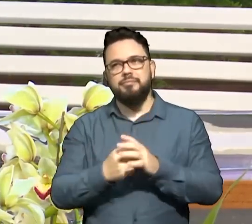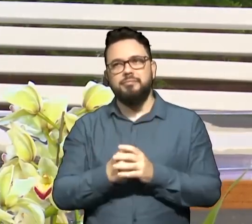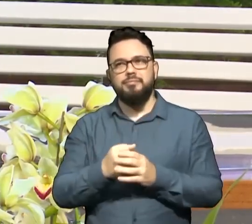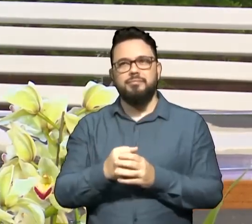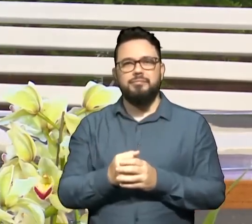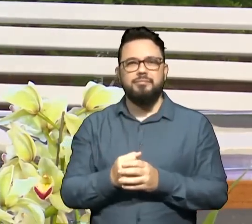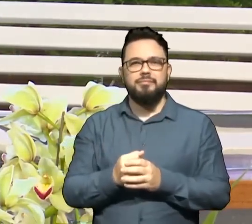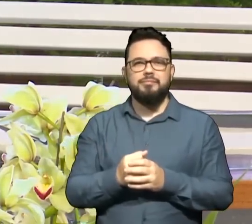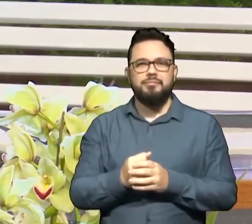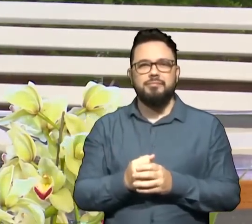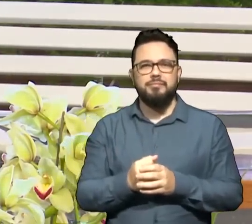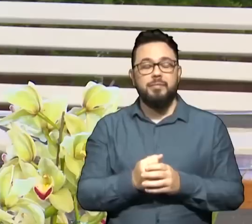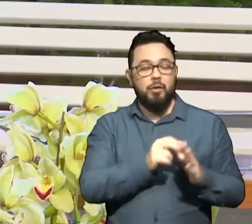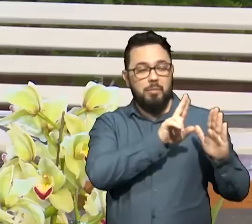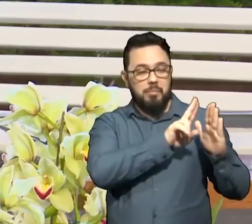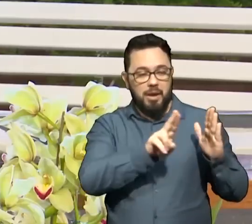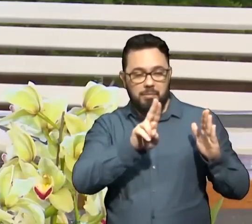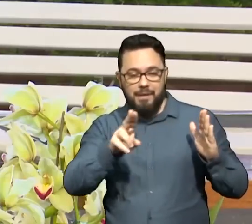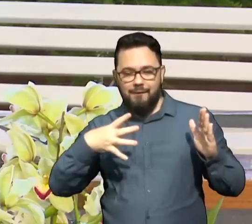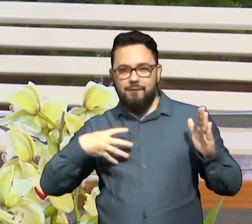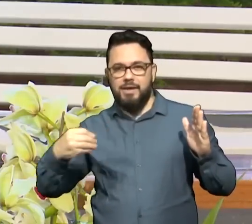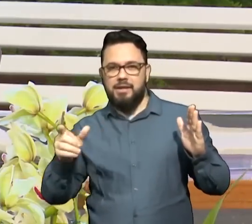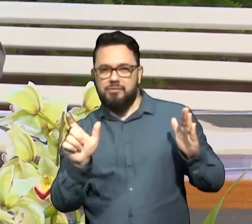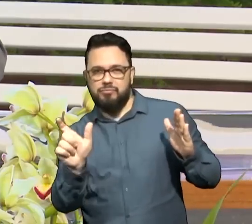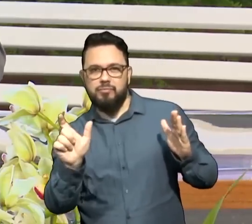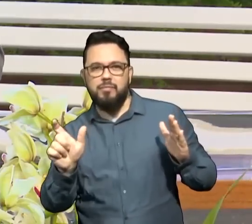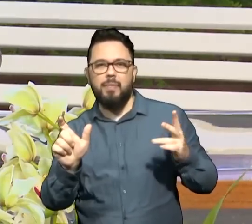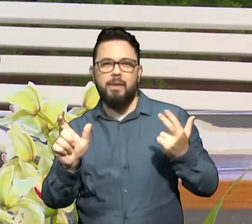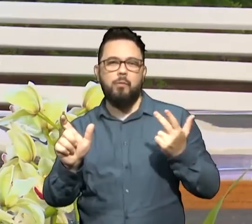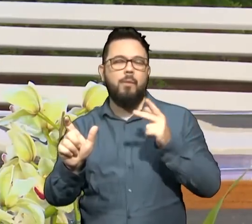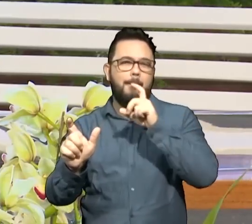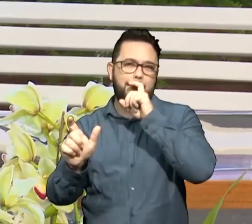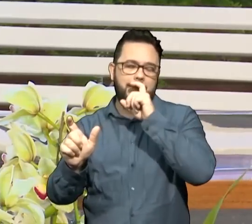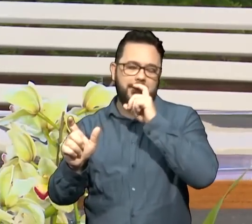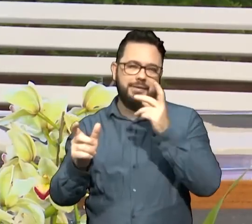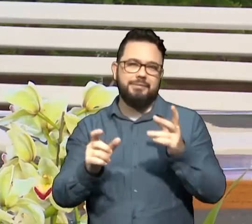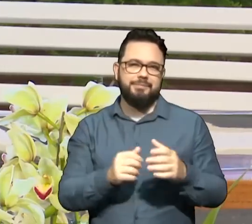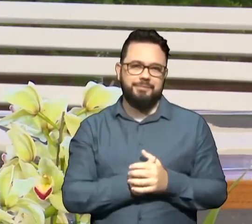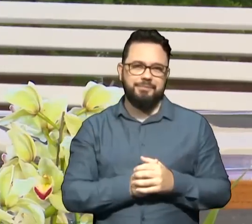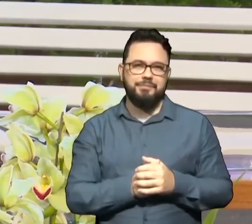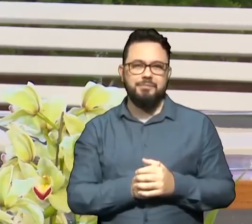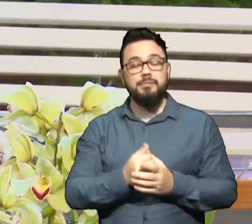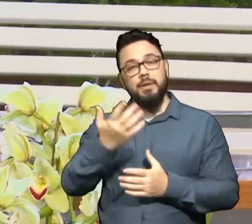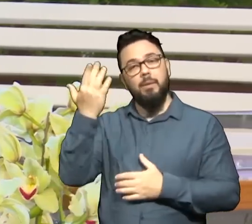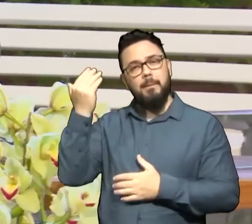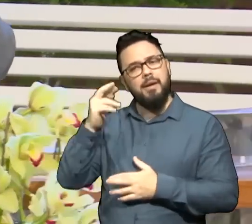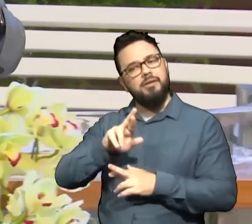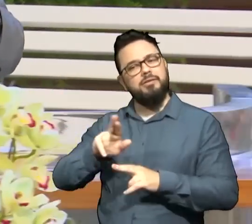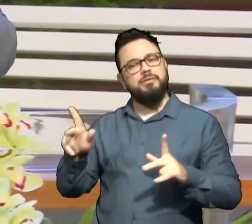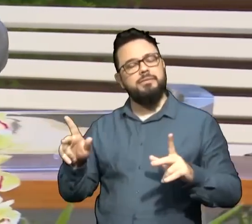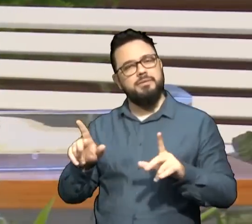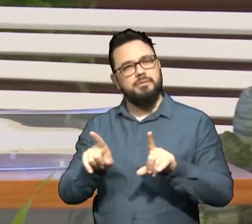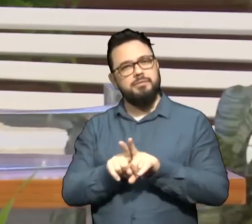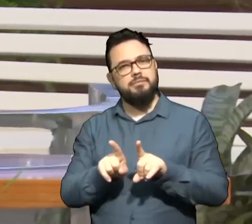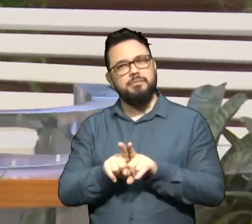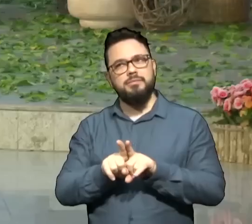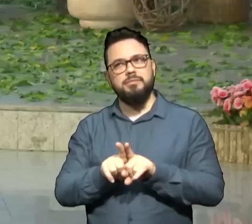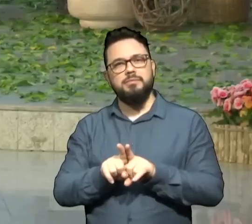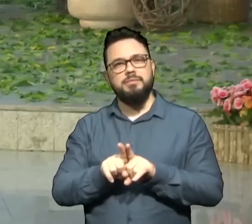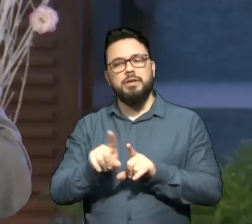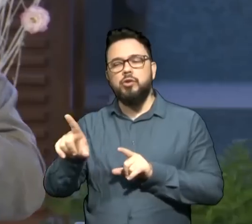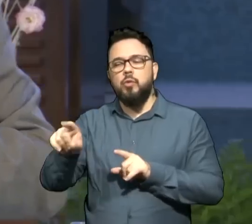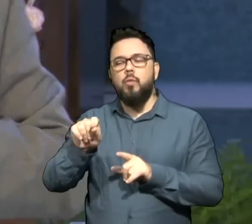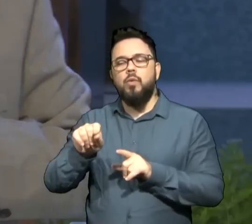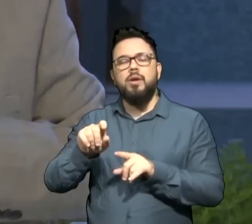filho então quer dizer tem muito isso mas no tempo bíblico era diferente eles escolhi o nome pelo